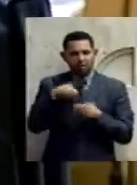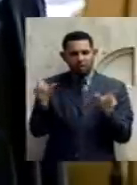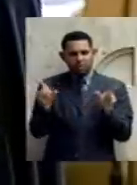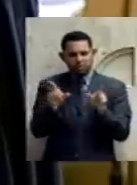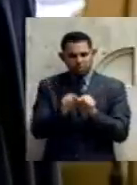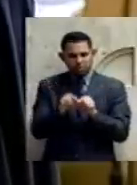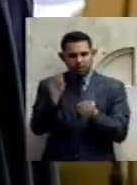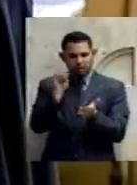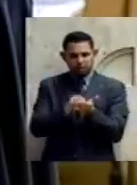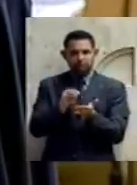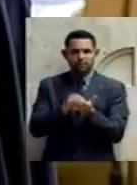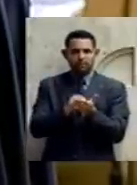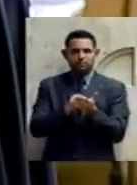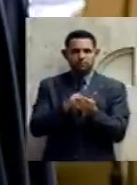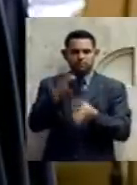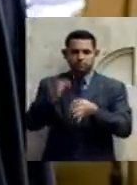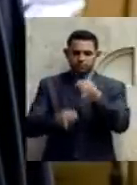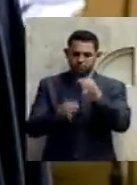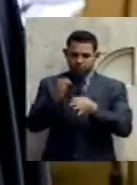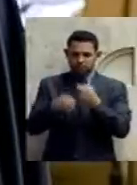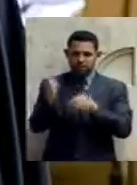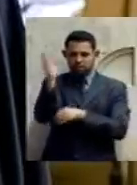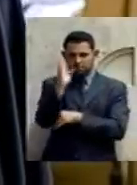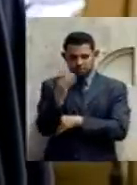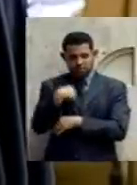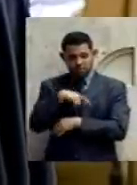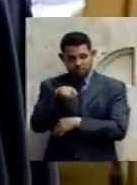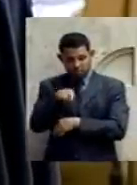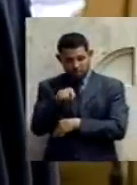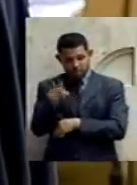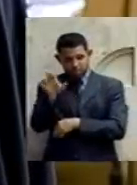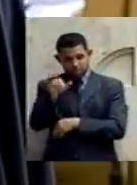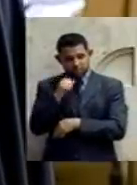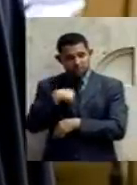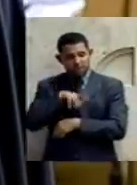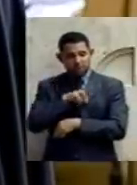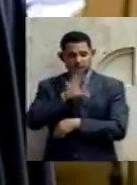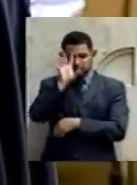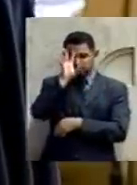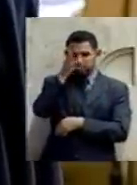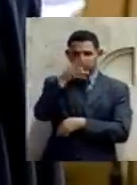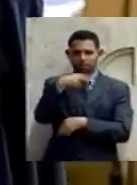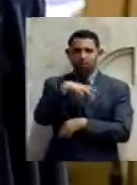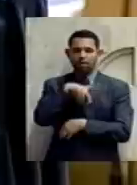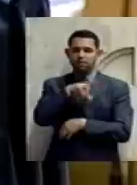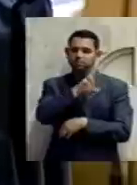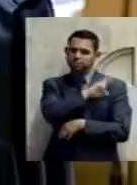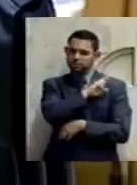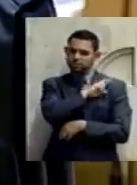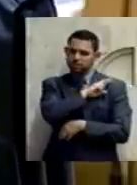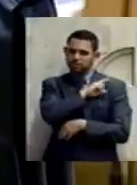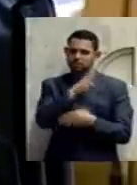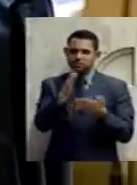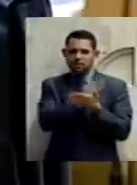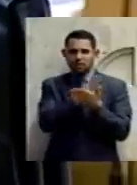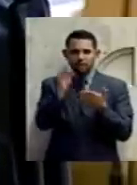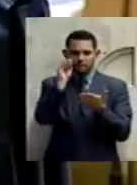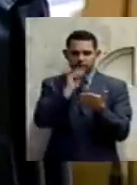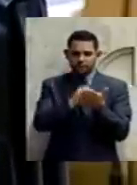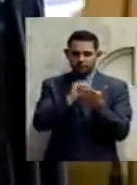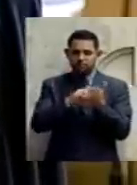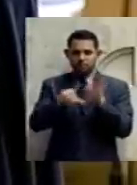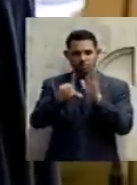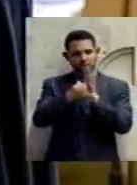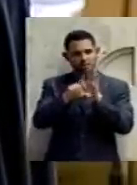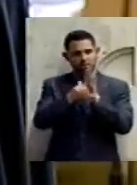a legitimidade do judiciário quando este é chamado a decidir sobre questões relacionadas à ausência de norma